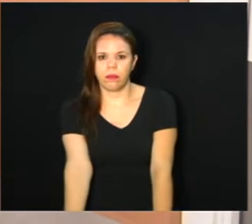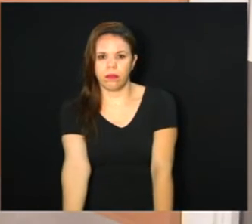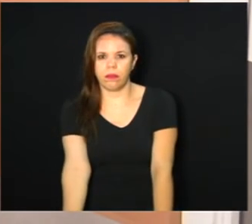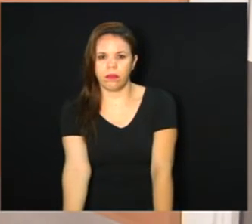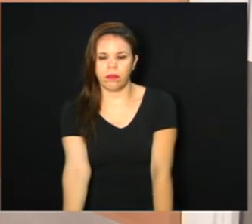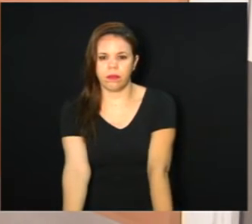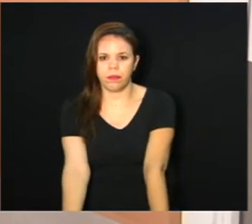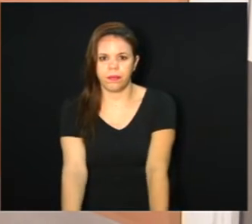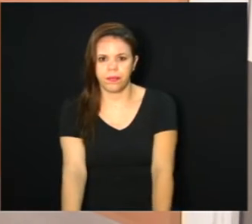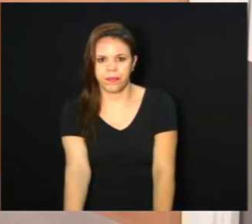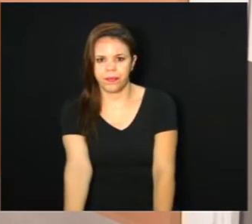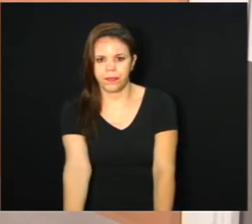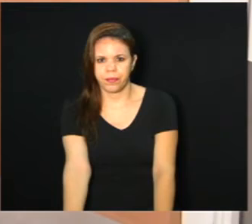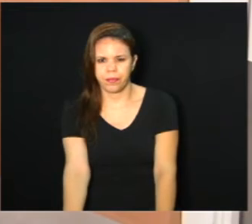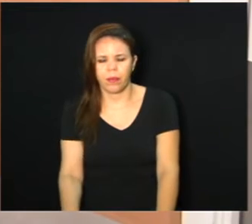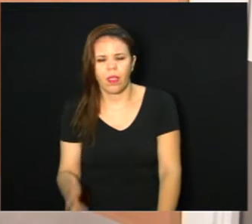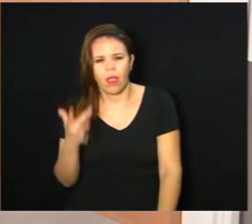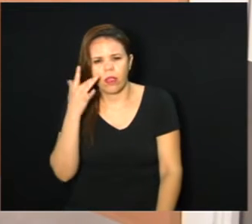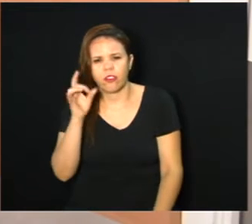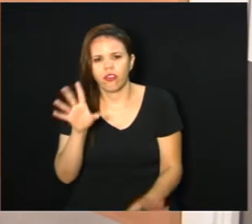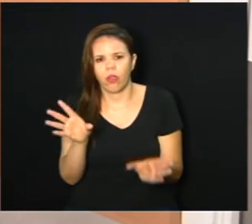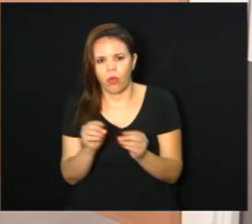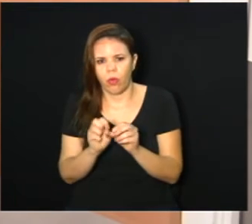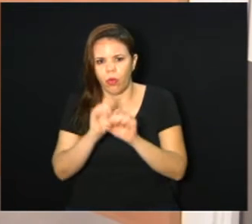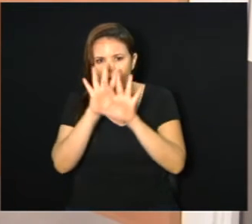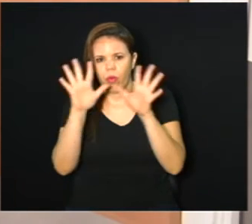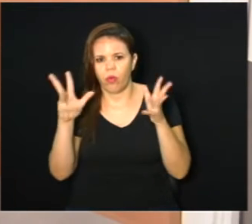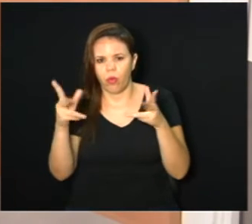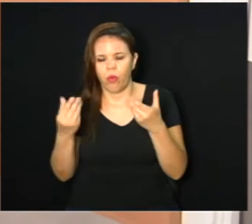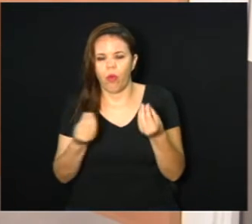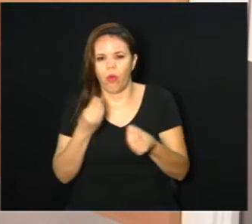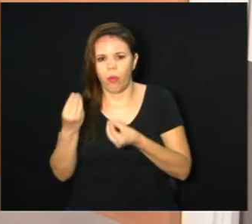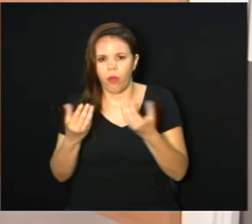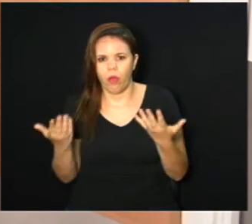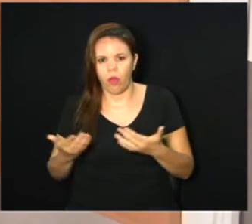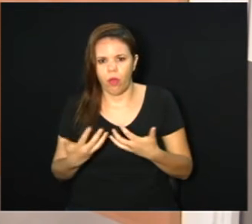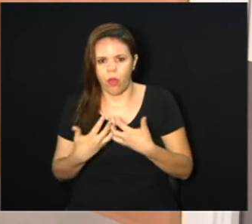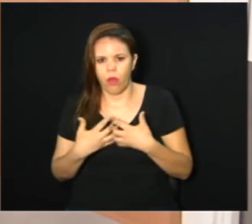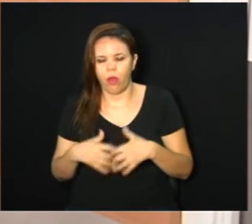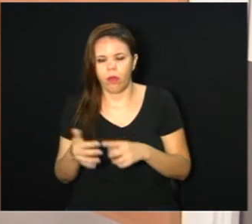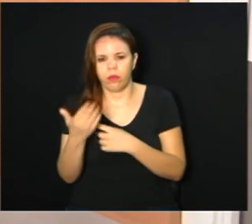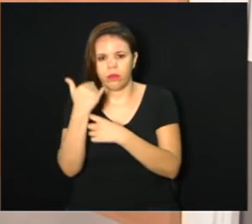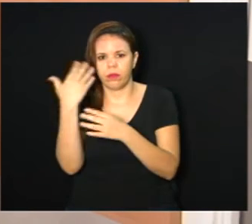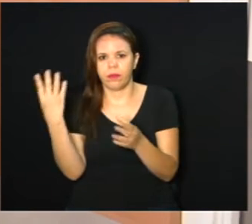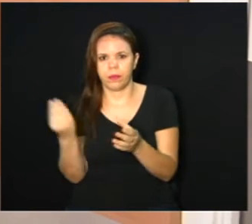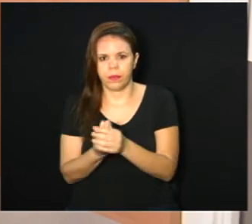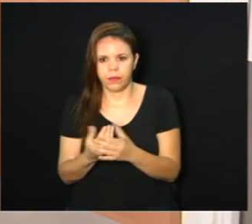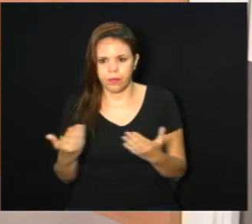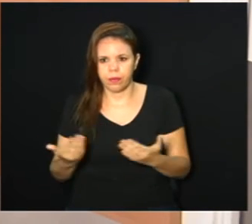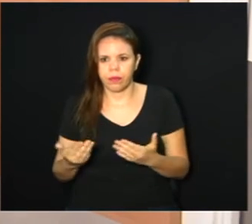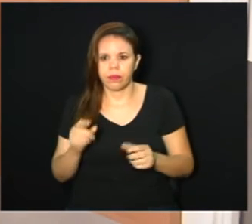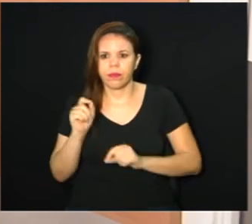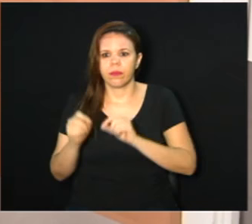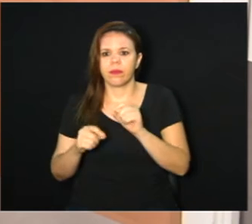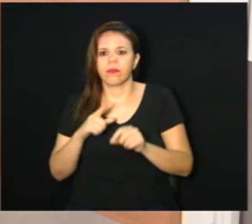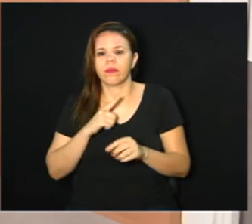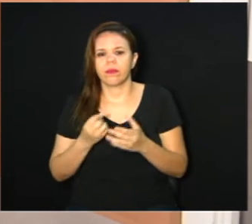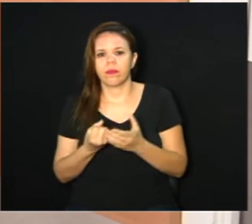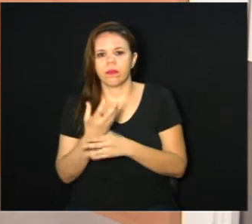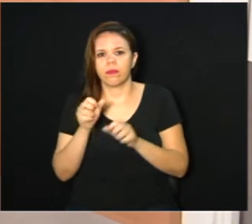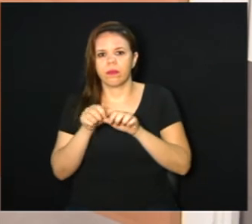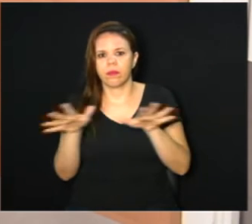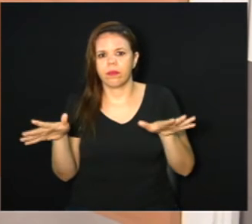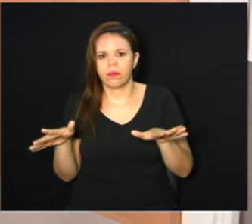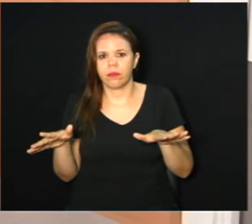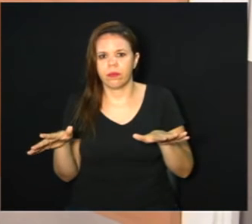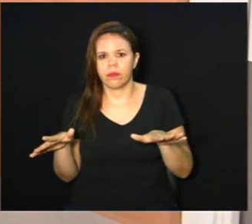fazendo um overview de tudo, como é hoje e o que a gente tem de tecnologia instalada. Hoje, para quem tem geração distribuída